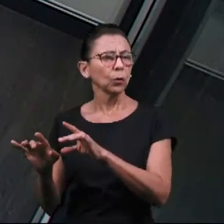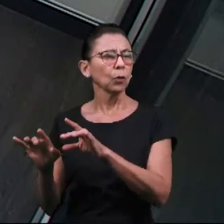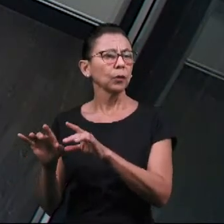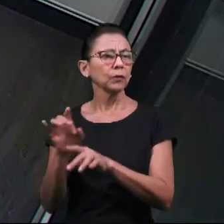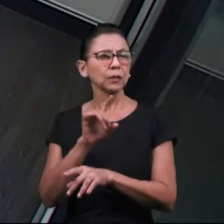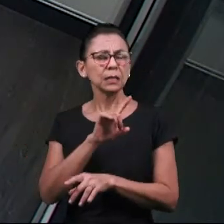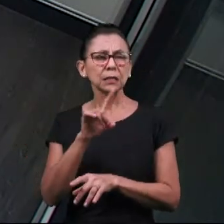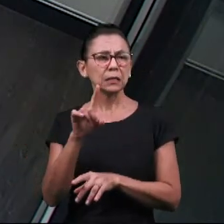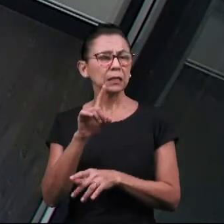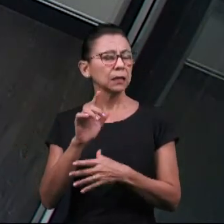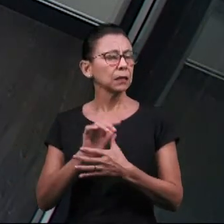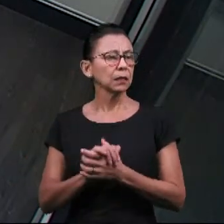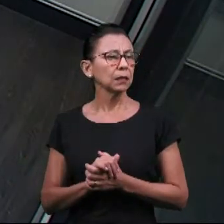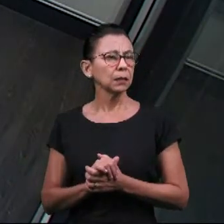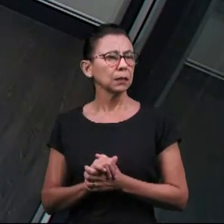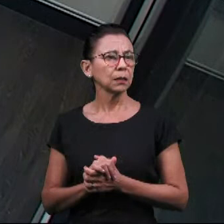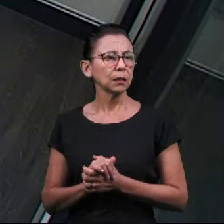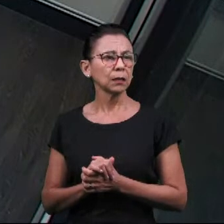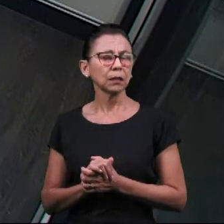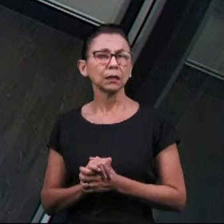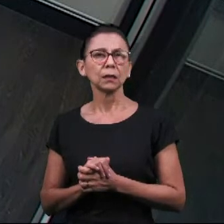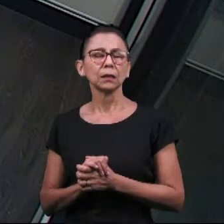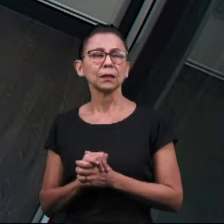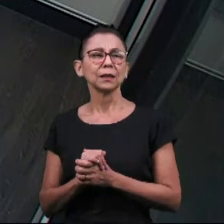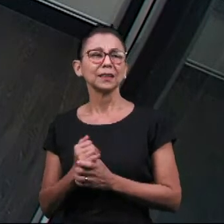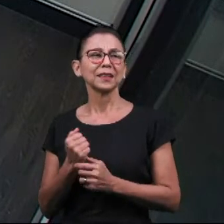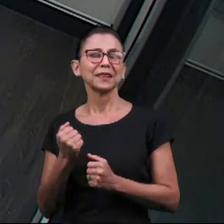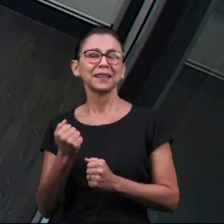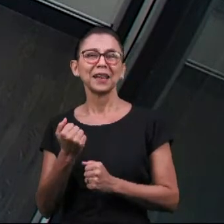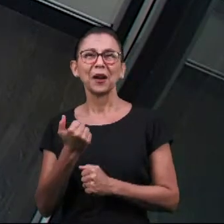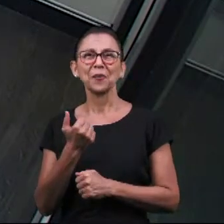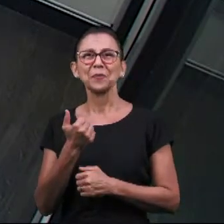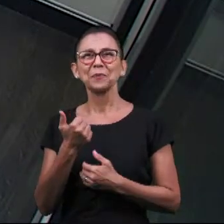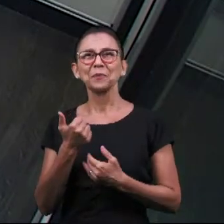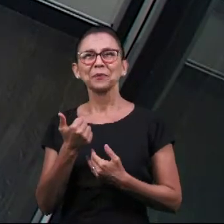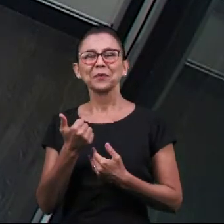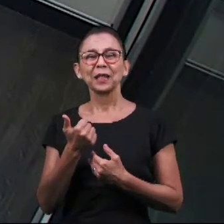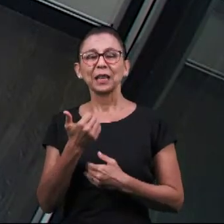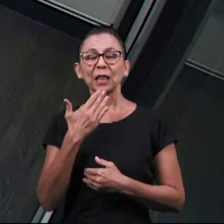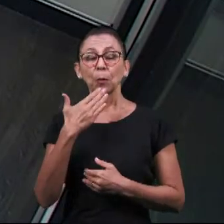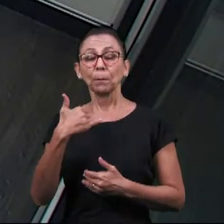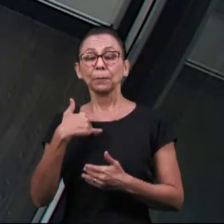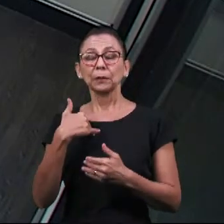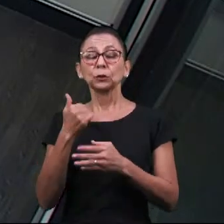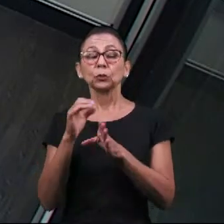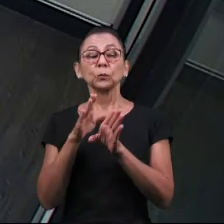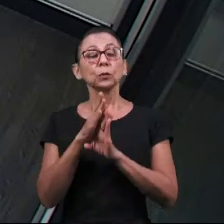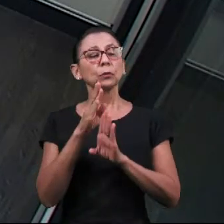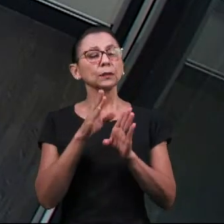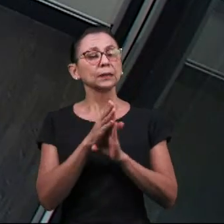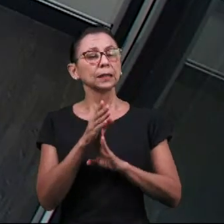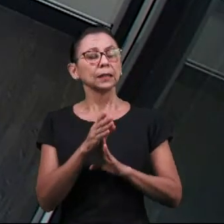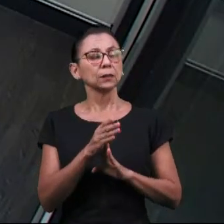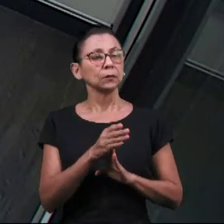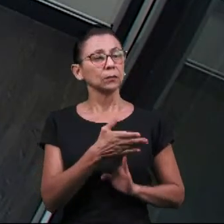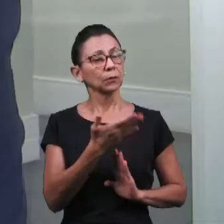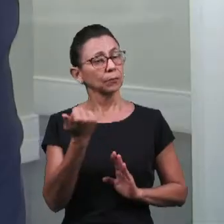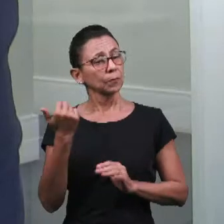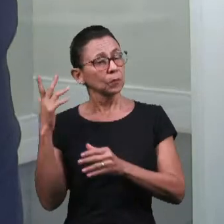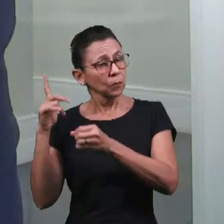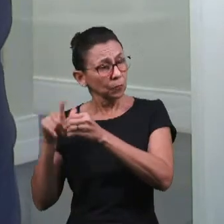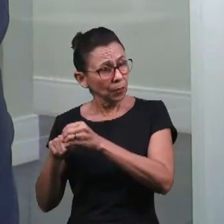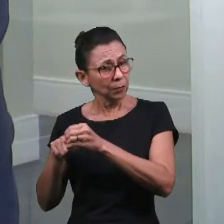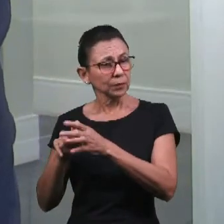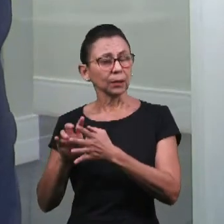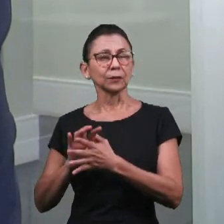agora que palavra eu vou dar para a irmã a não ser volta, não é? Então, assim, eu vi como que a oração, né,